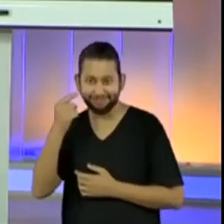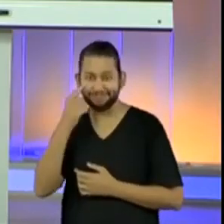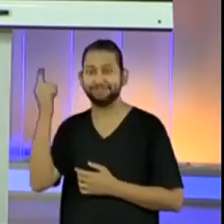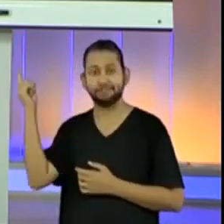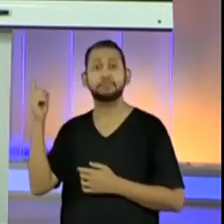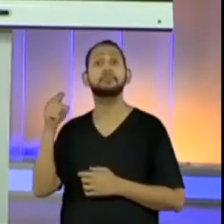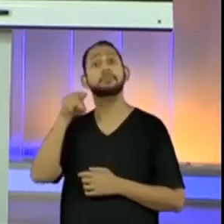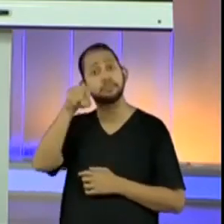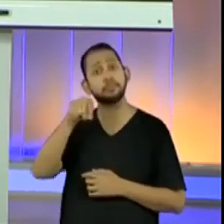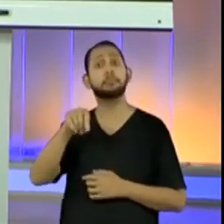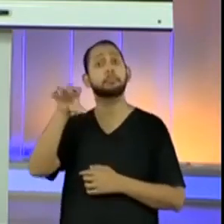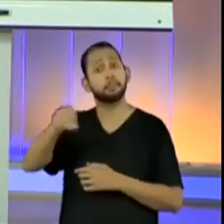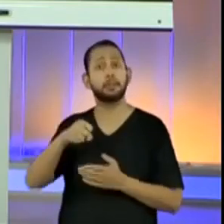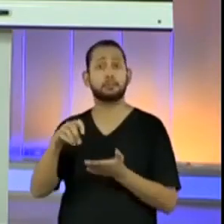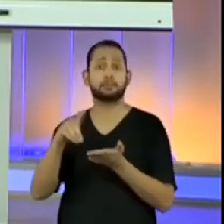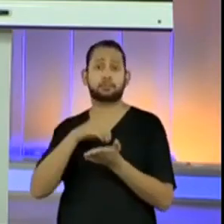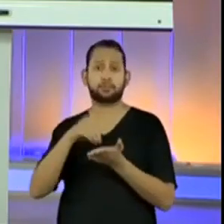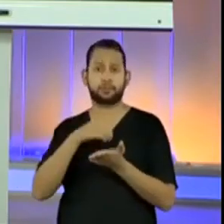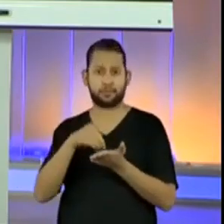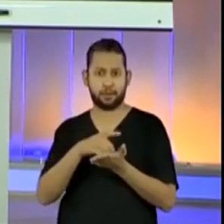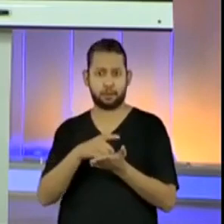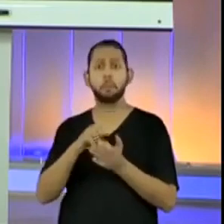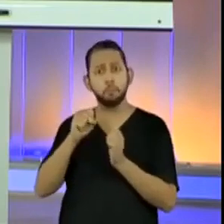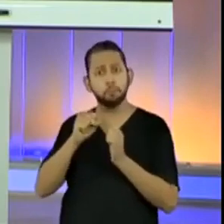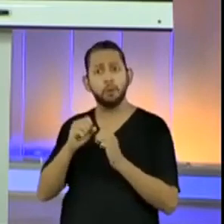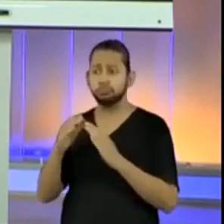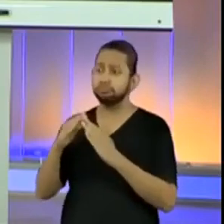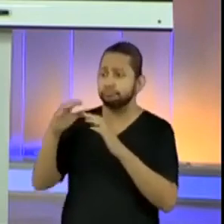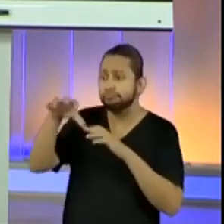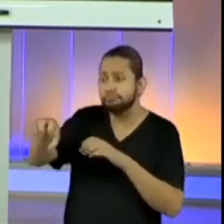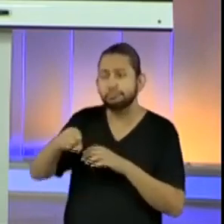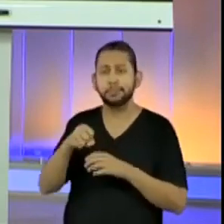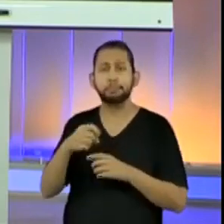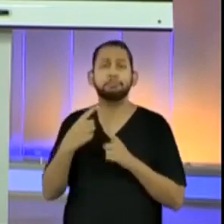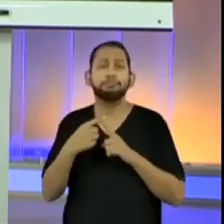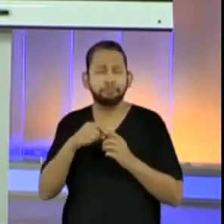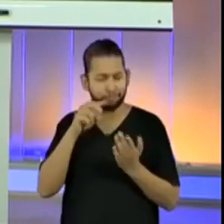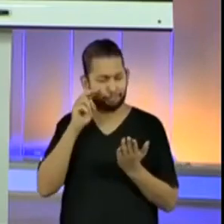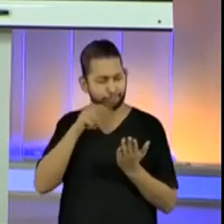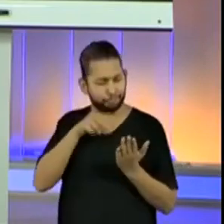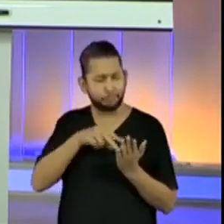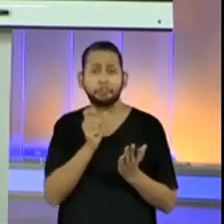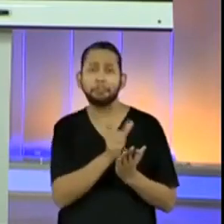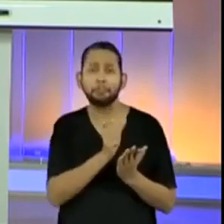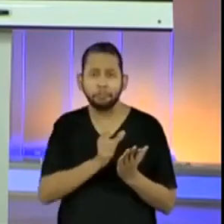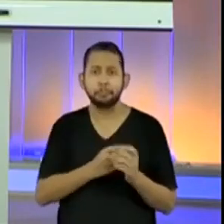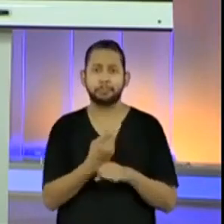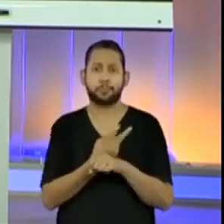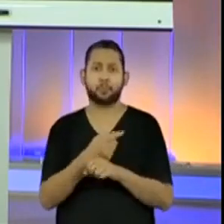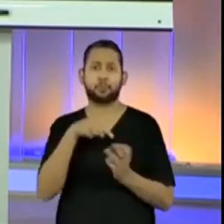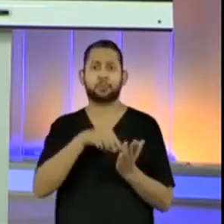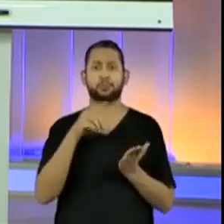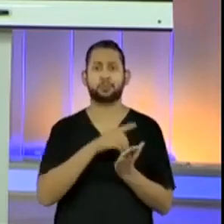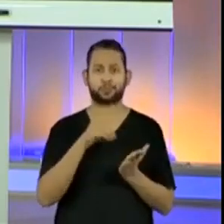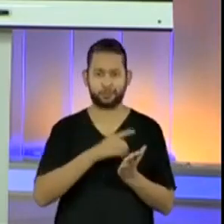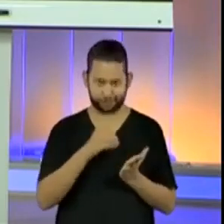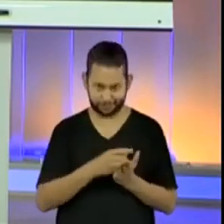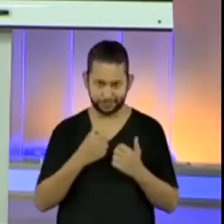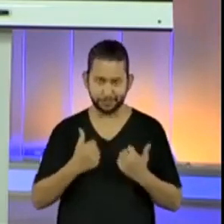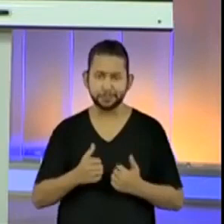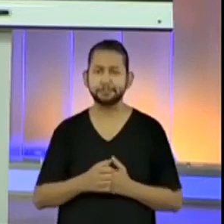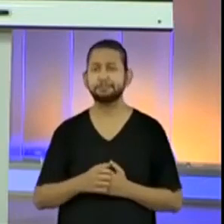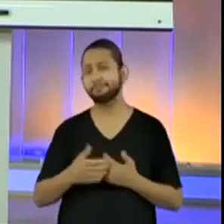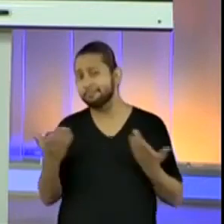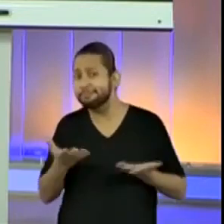o dicionário sempre em mão. Se você tiver qualquer dúvida sobre qualquer palavra, consulta esse dicionário, combinado? Vamos